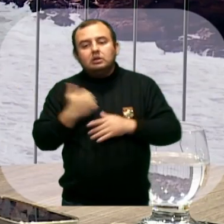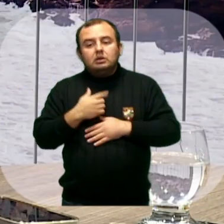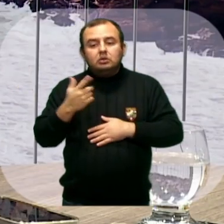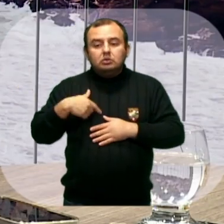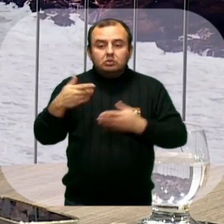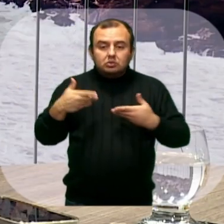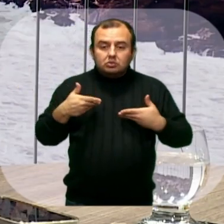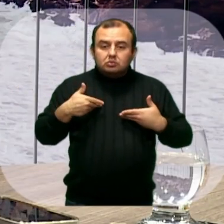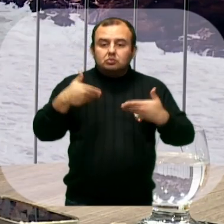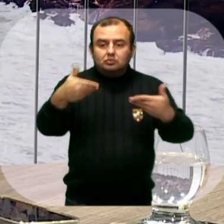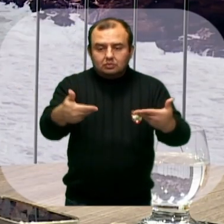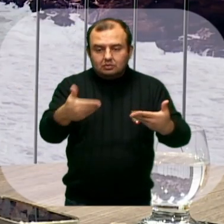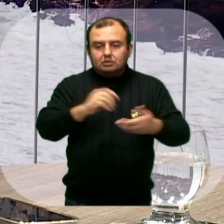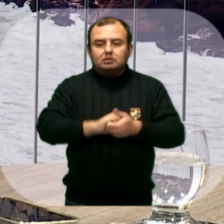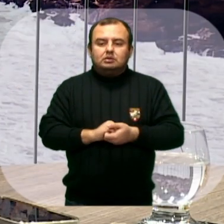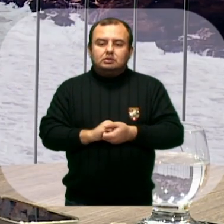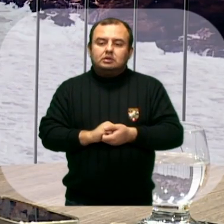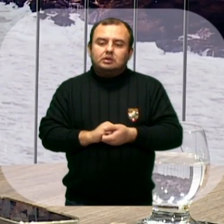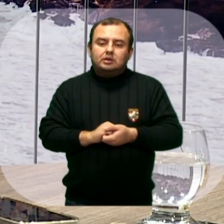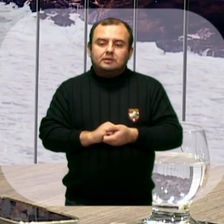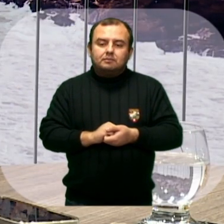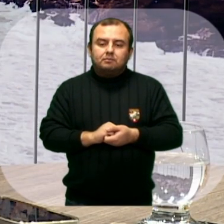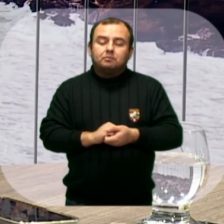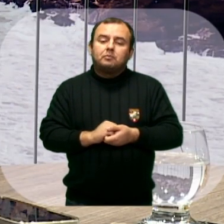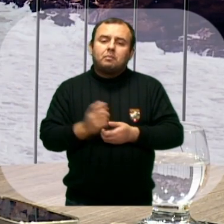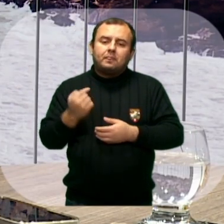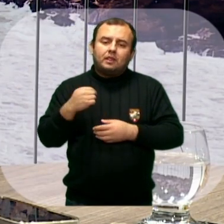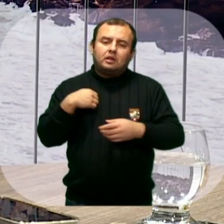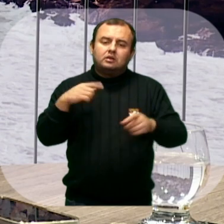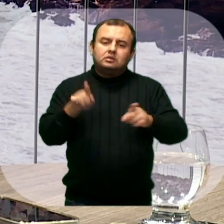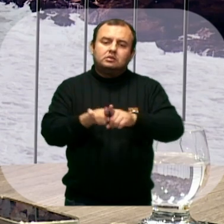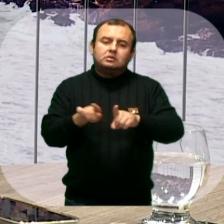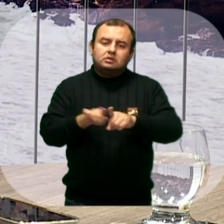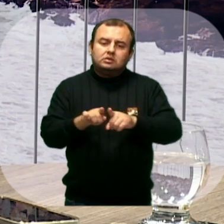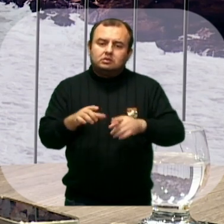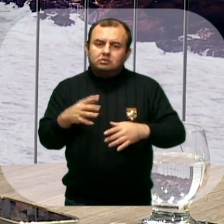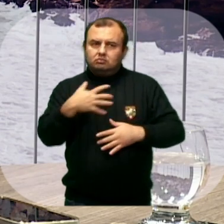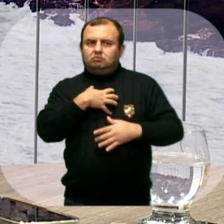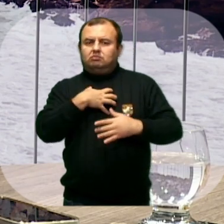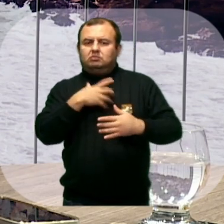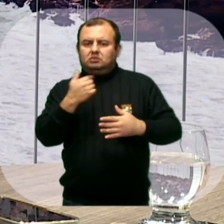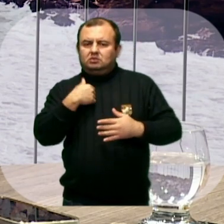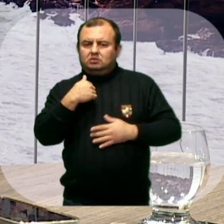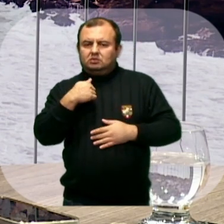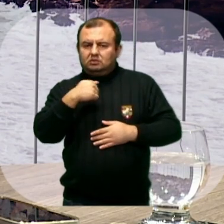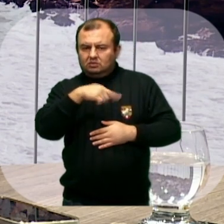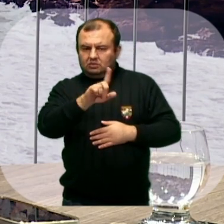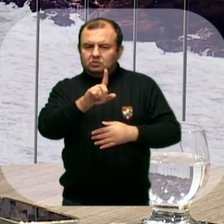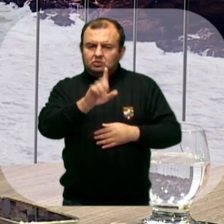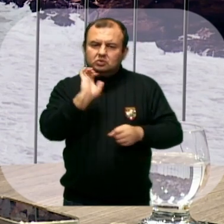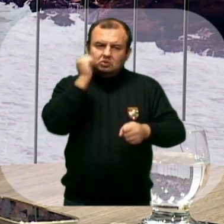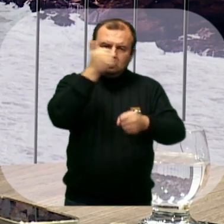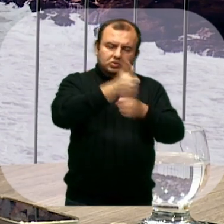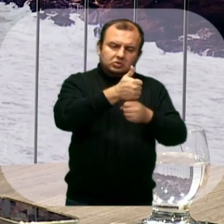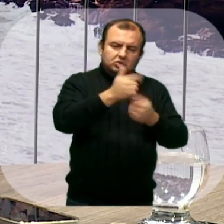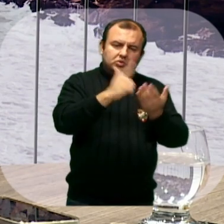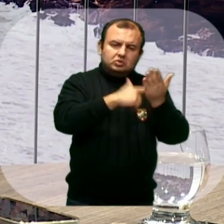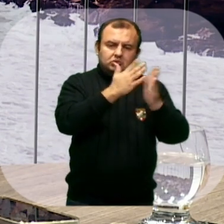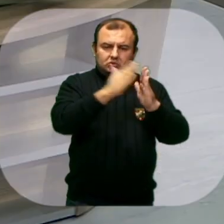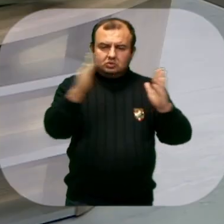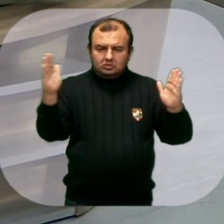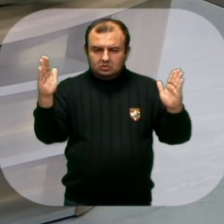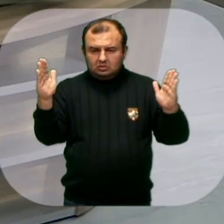o convite, eu até fiquei um pouquinho espantada. Eu vou dirigir a biblioteca, só que não é